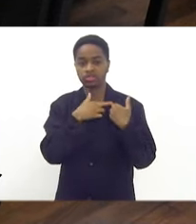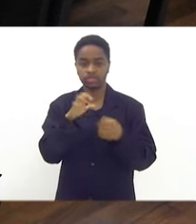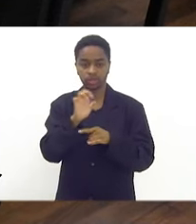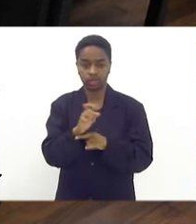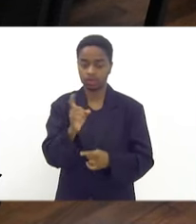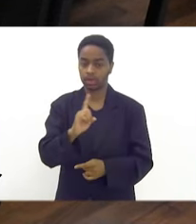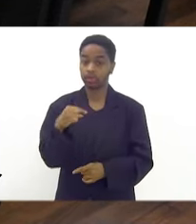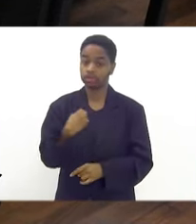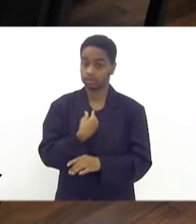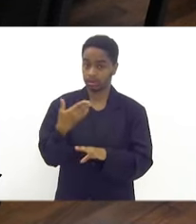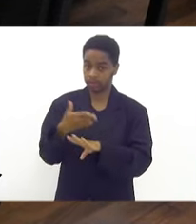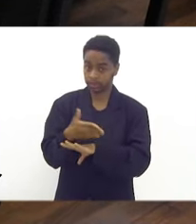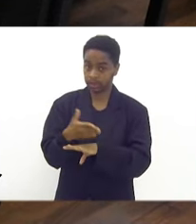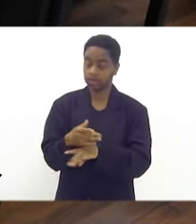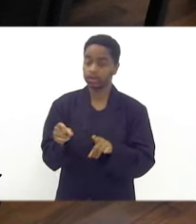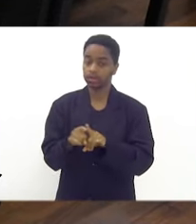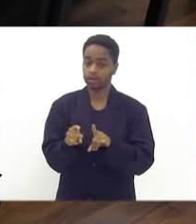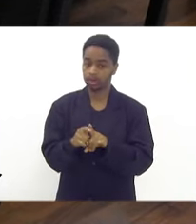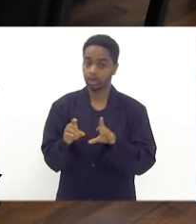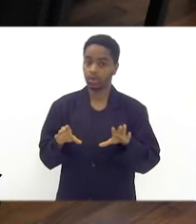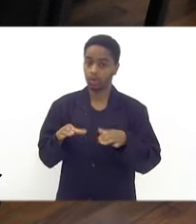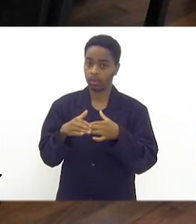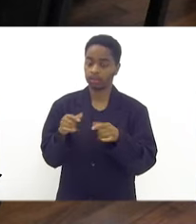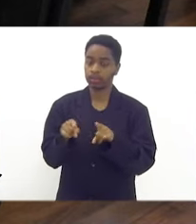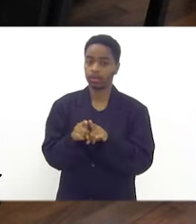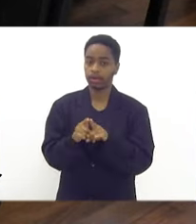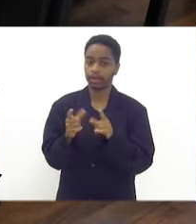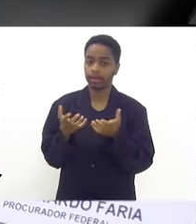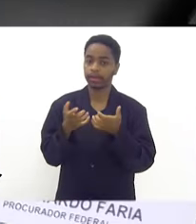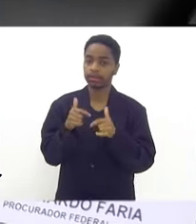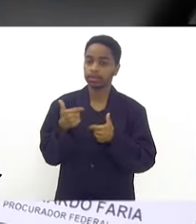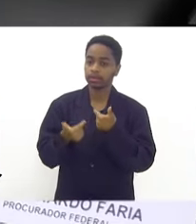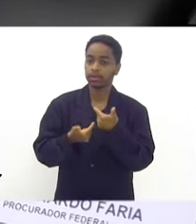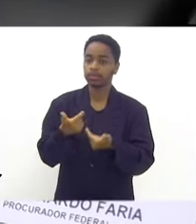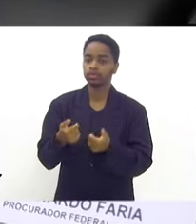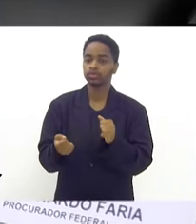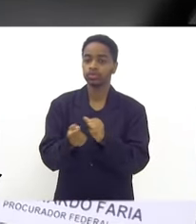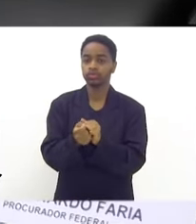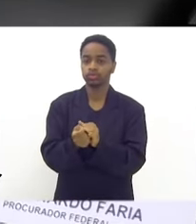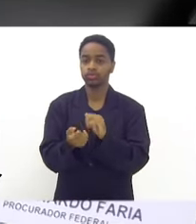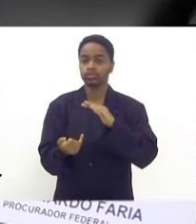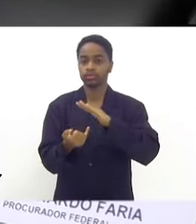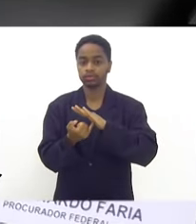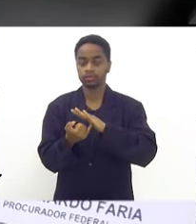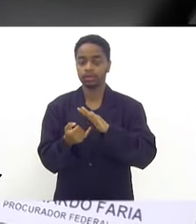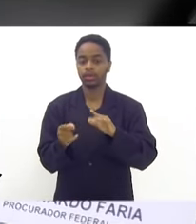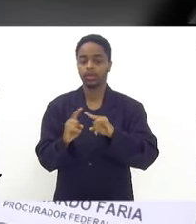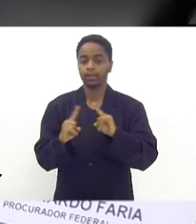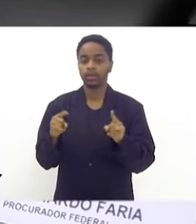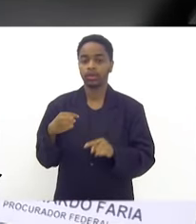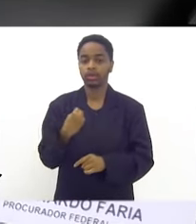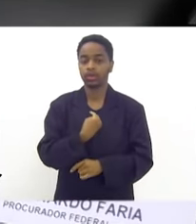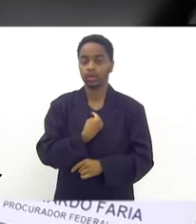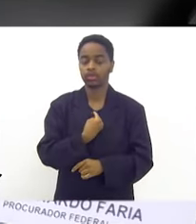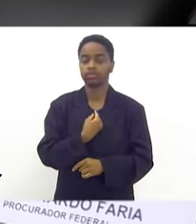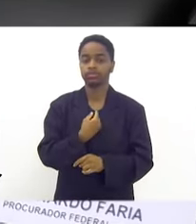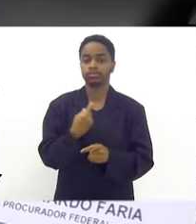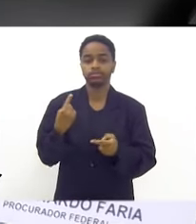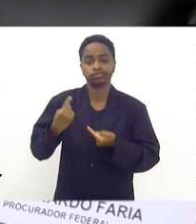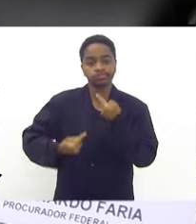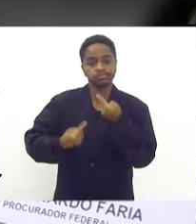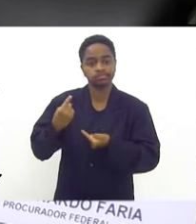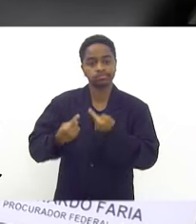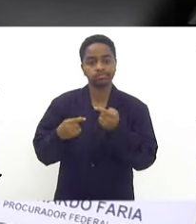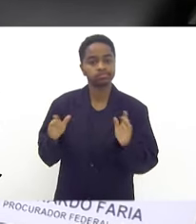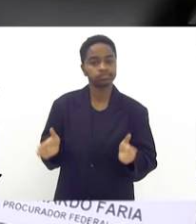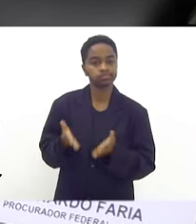participa do comitê de Bahia o Ibama quer interferir nos trabalhos do Instituto Rio metrópole e nós estamos promovendo discussões